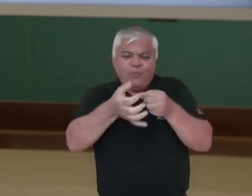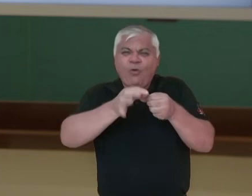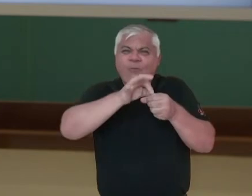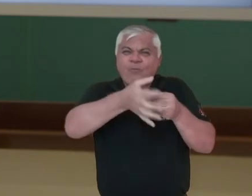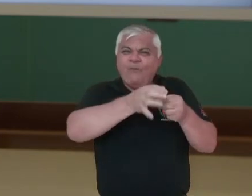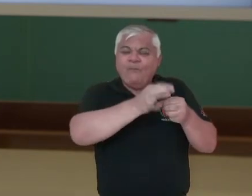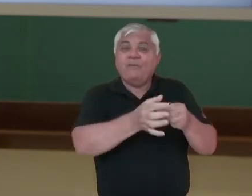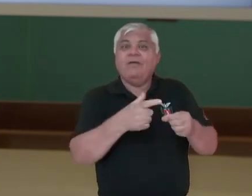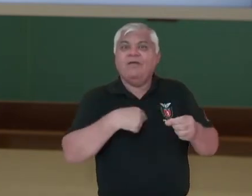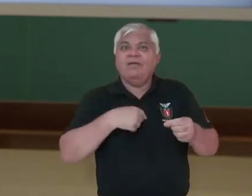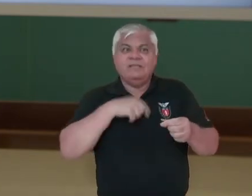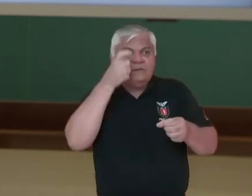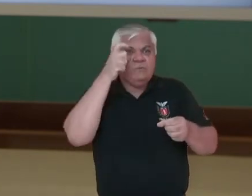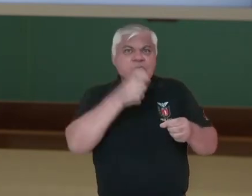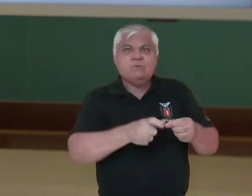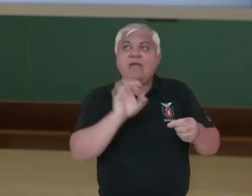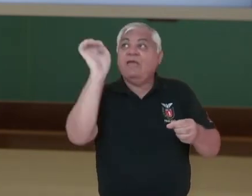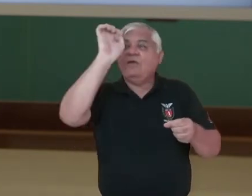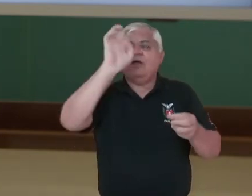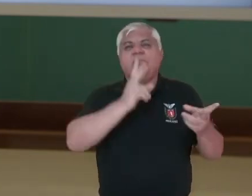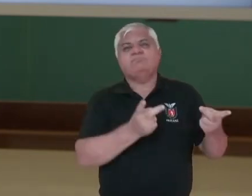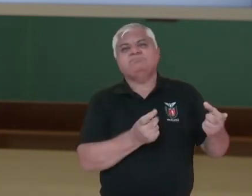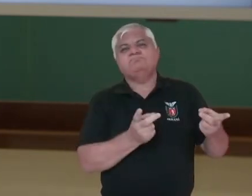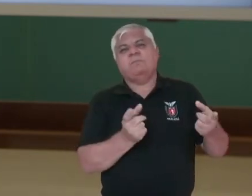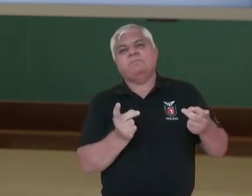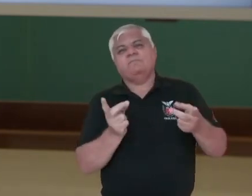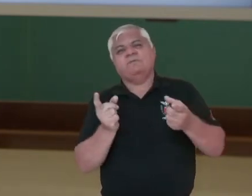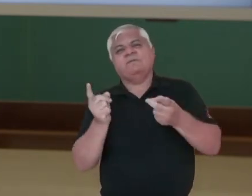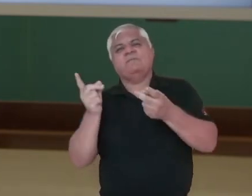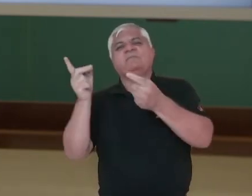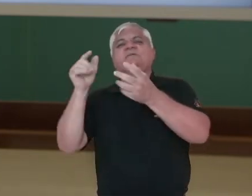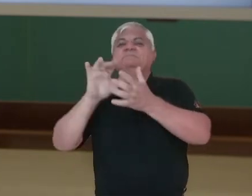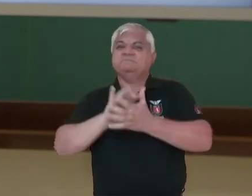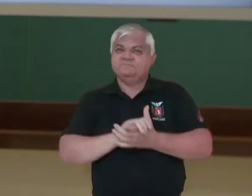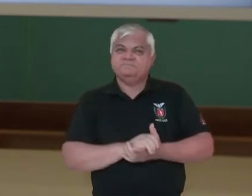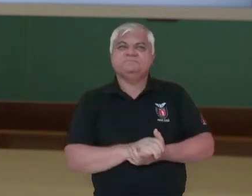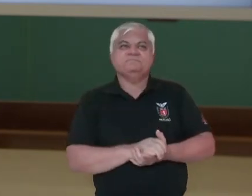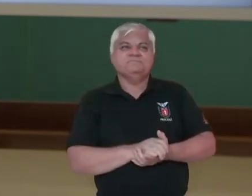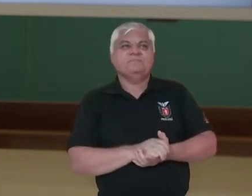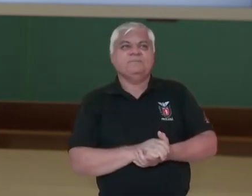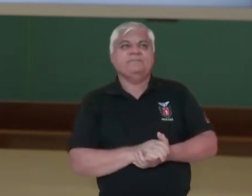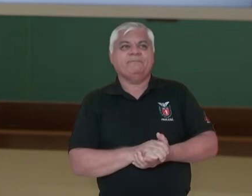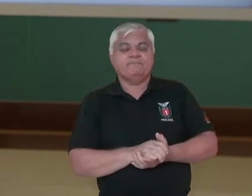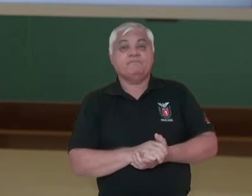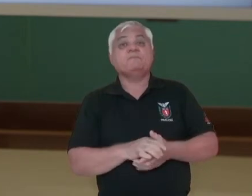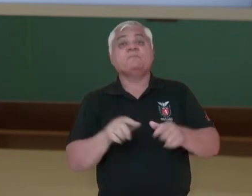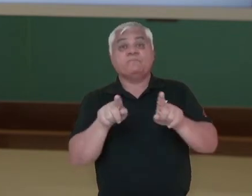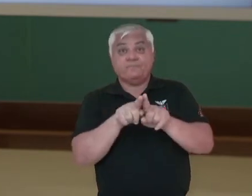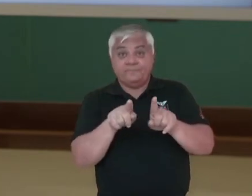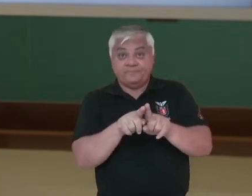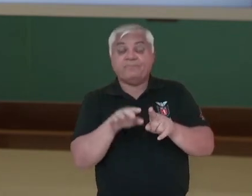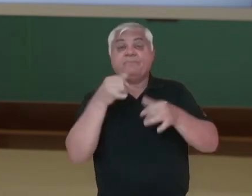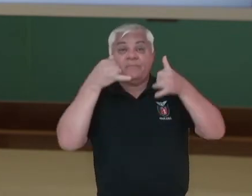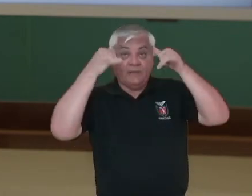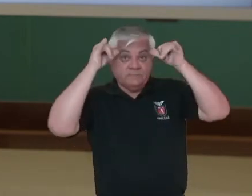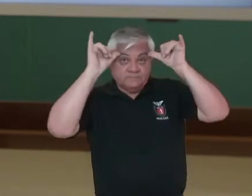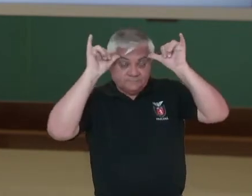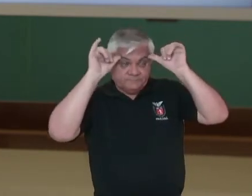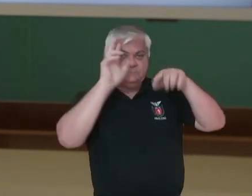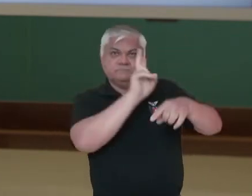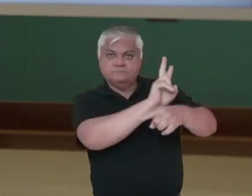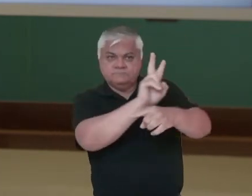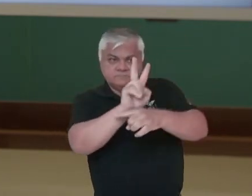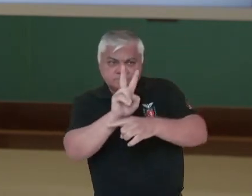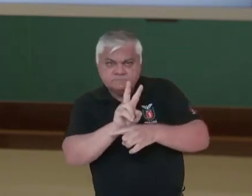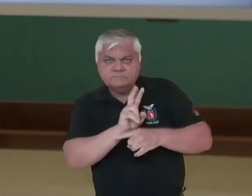na Europa, eles acabam indo em busca dessas chamadas drogas do sertão, né? A atividade de pecuária, que também se desenvolve